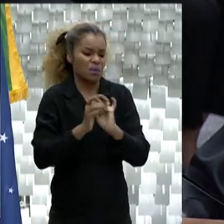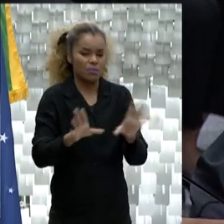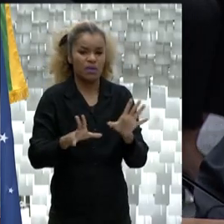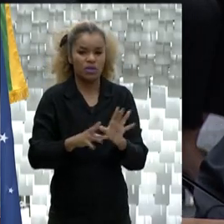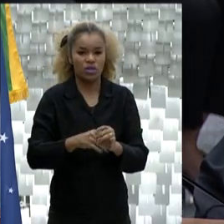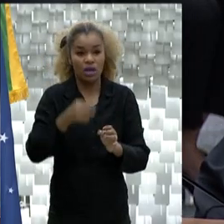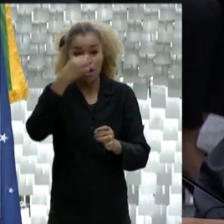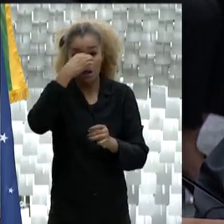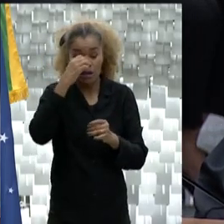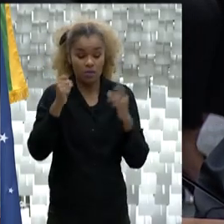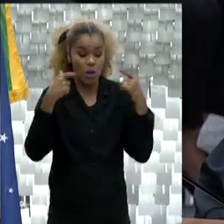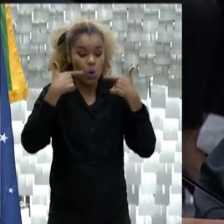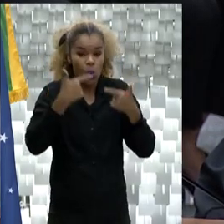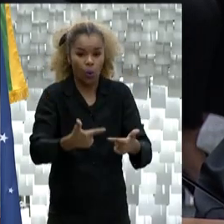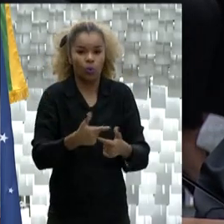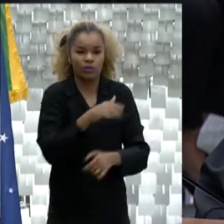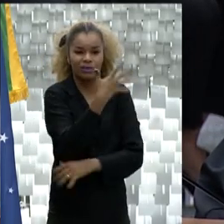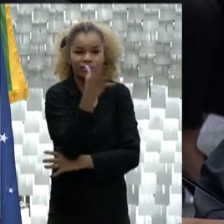os ecossistemas.